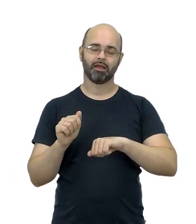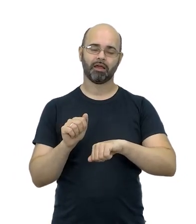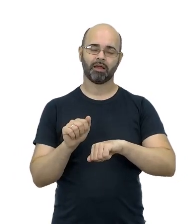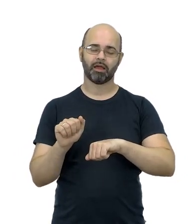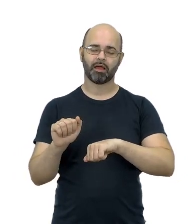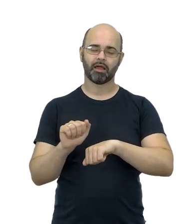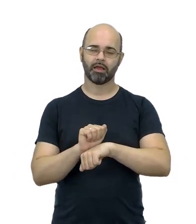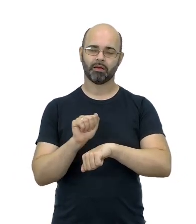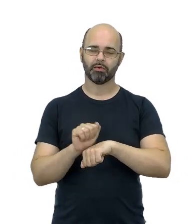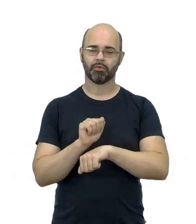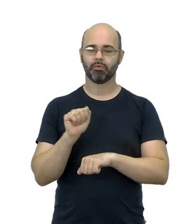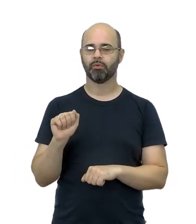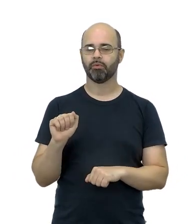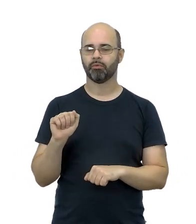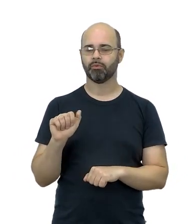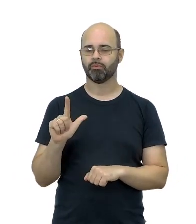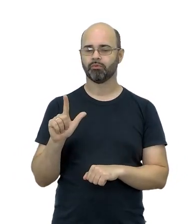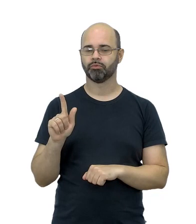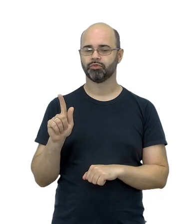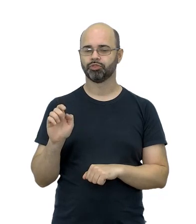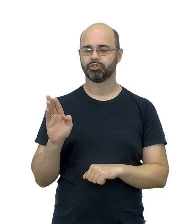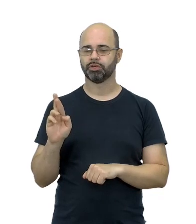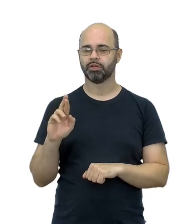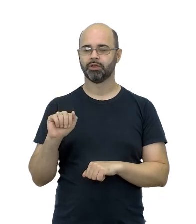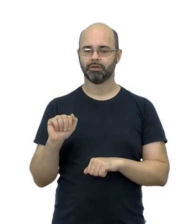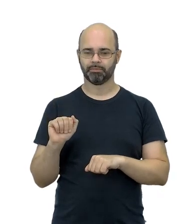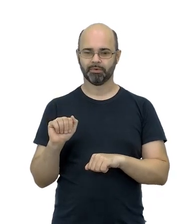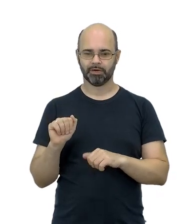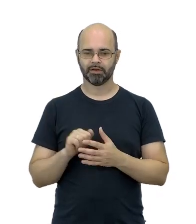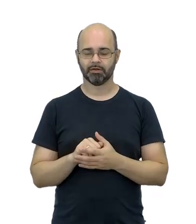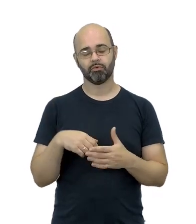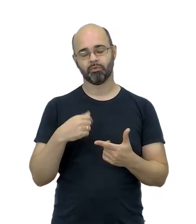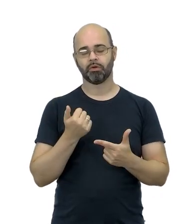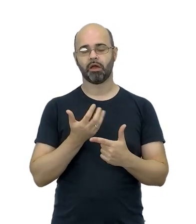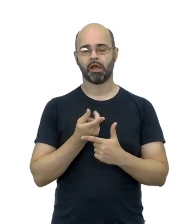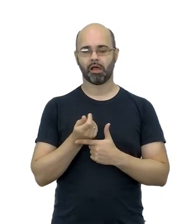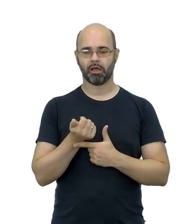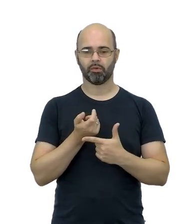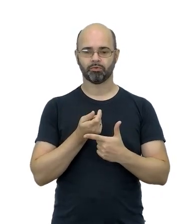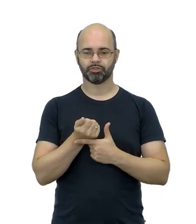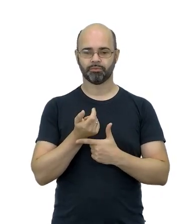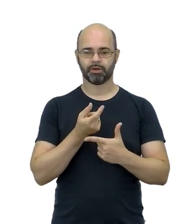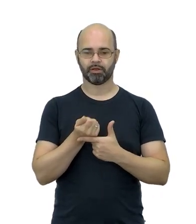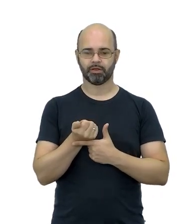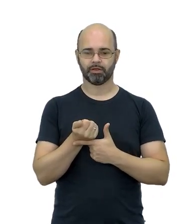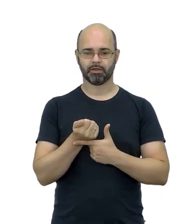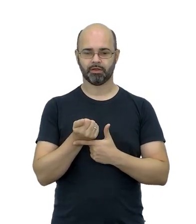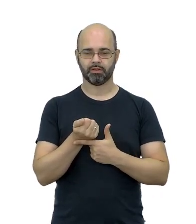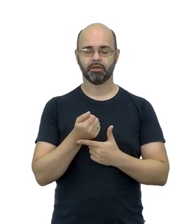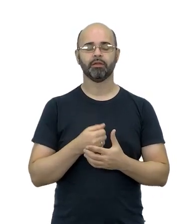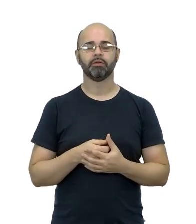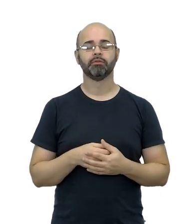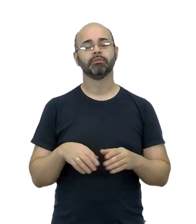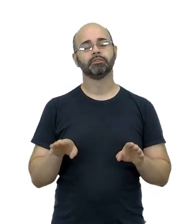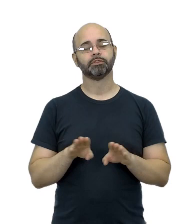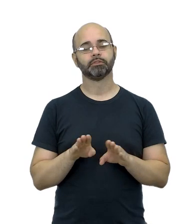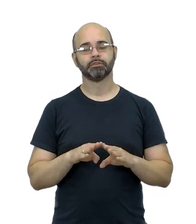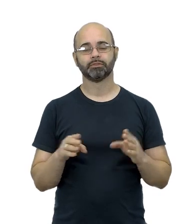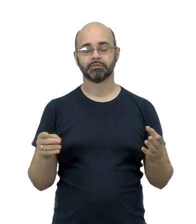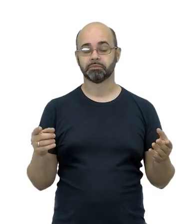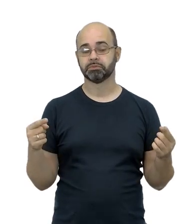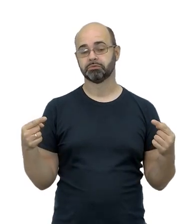o quanto, né, as formas, no fundo, nos ajuda a perceber, né, e estabelecer uma relação de medida,